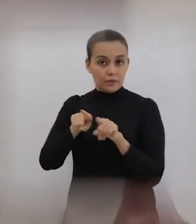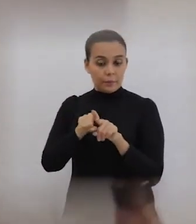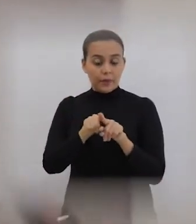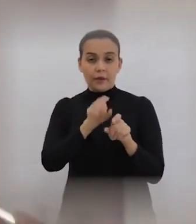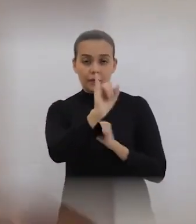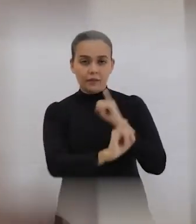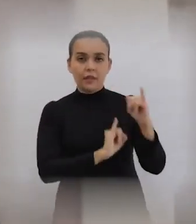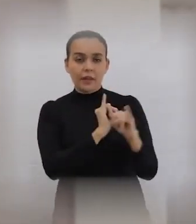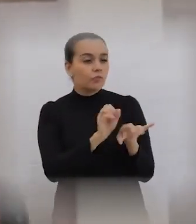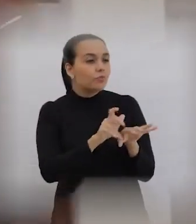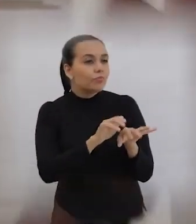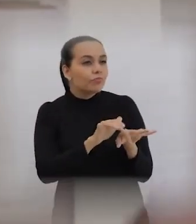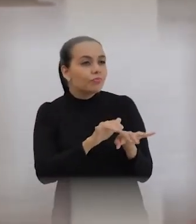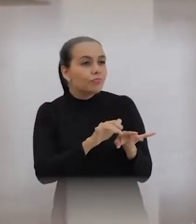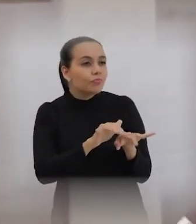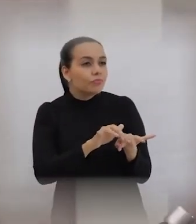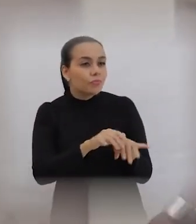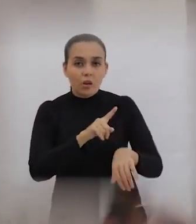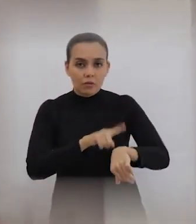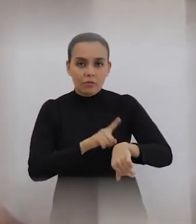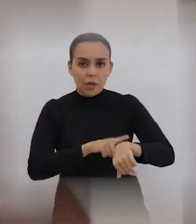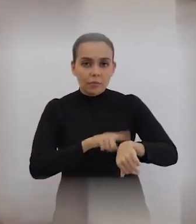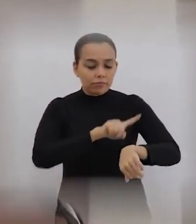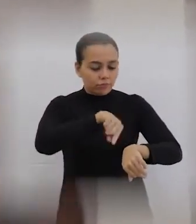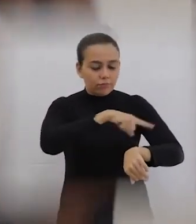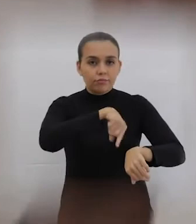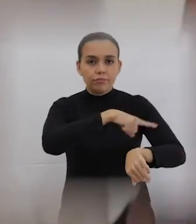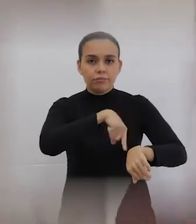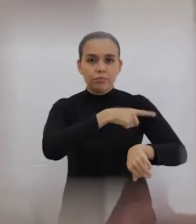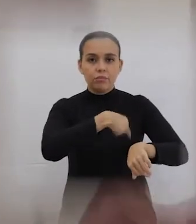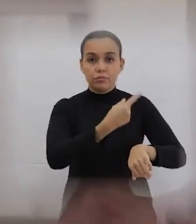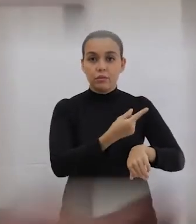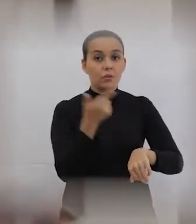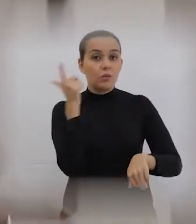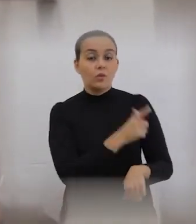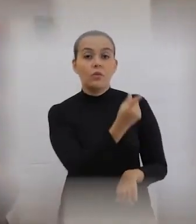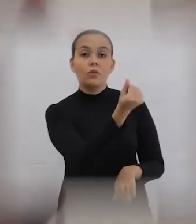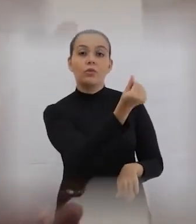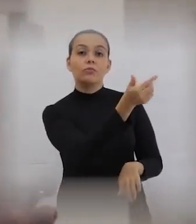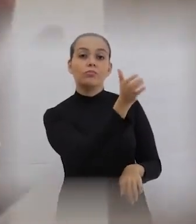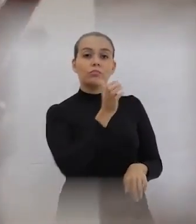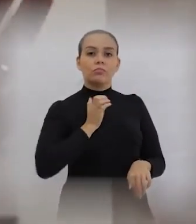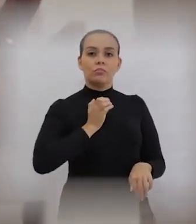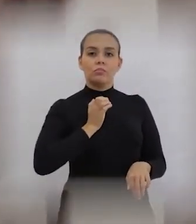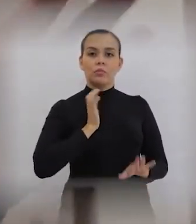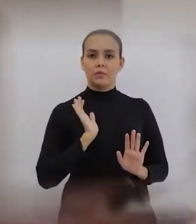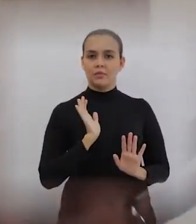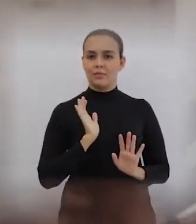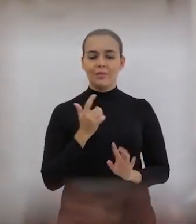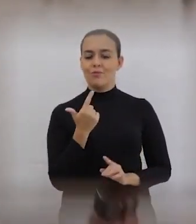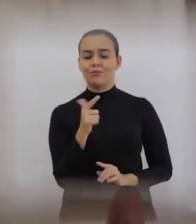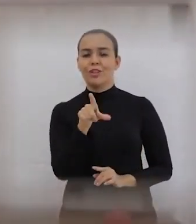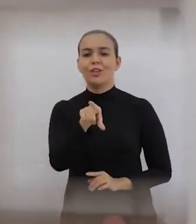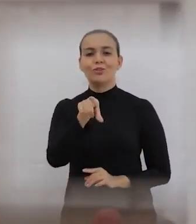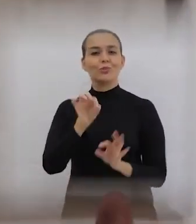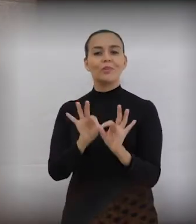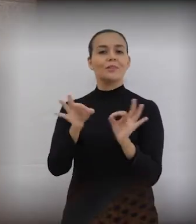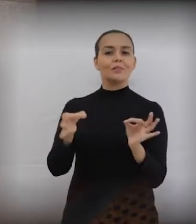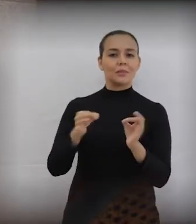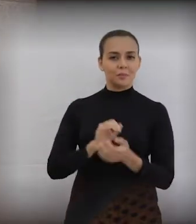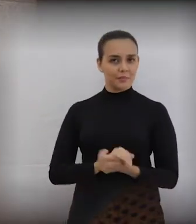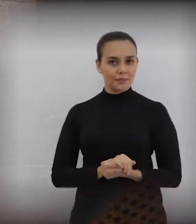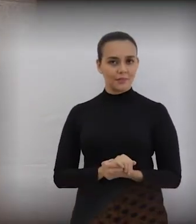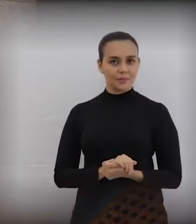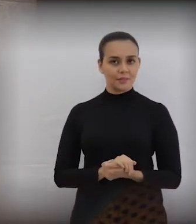possível conectado, entregando o maior número de informações e ele fica cada vez mais rico. Essa não é uma escolha neutra,